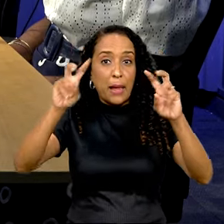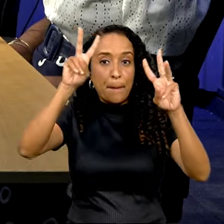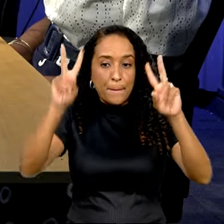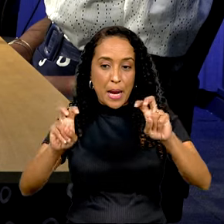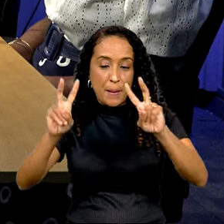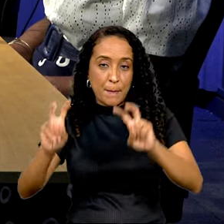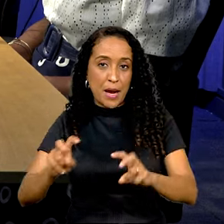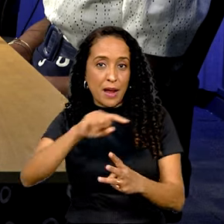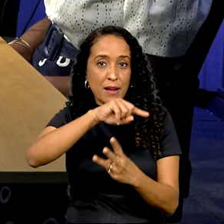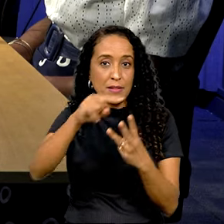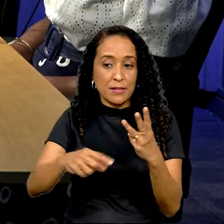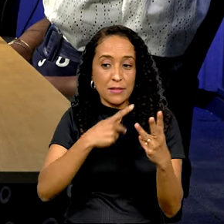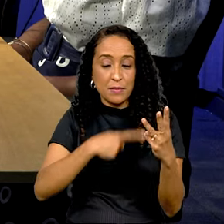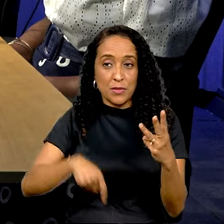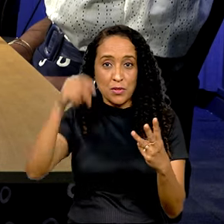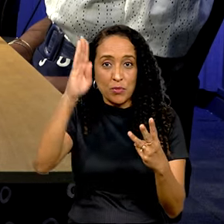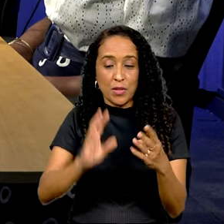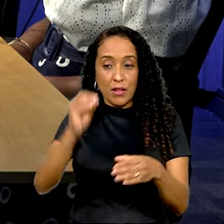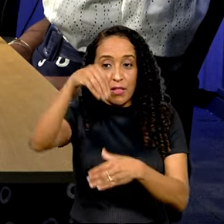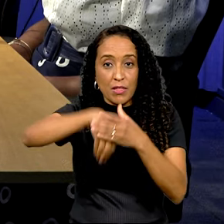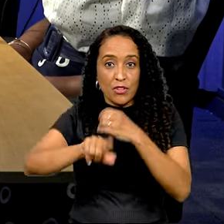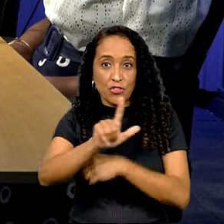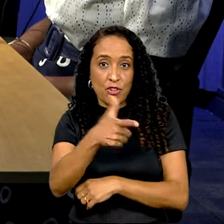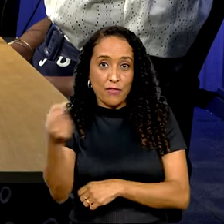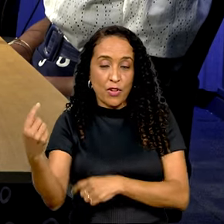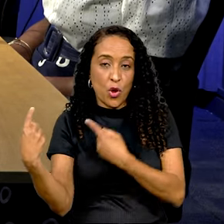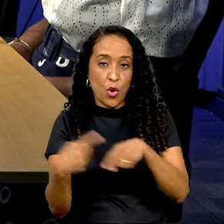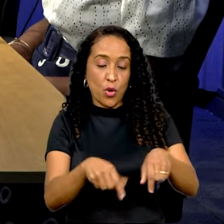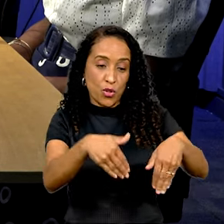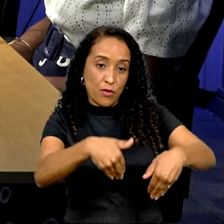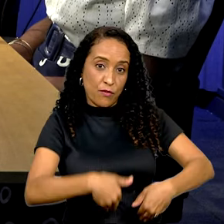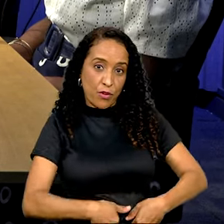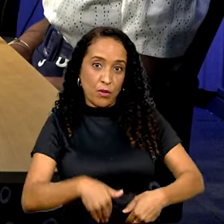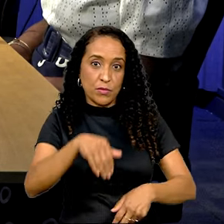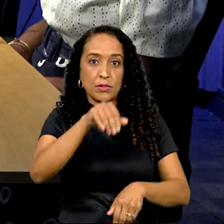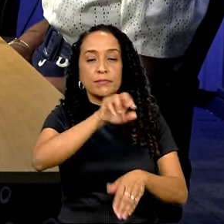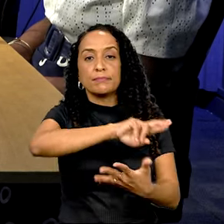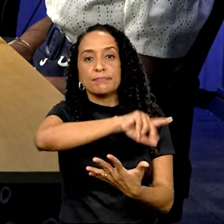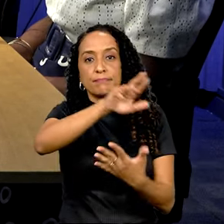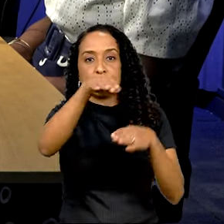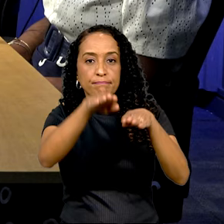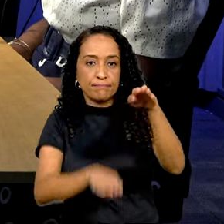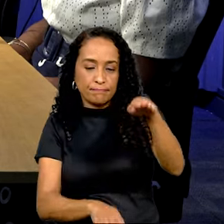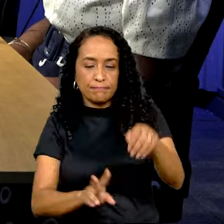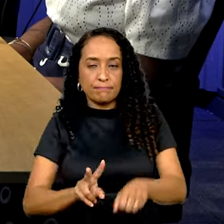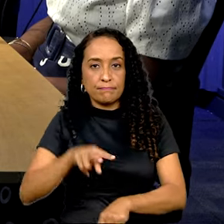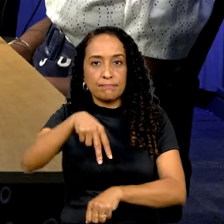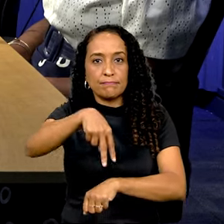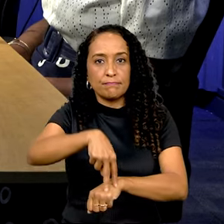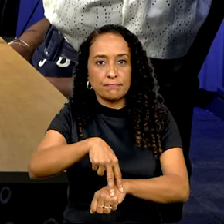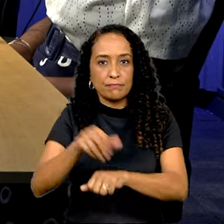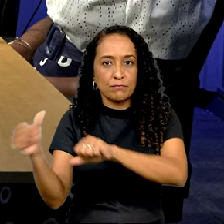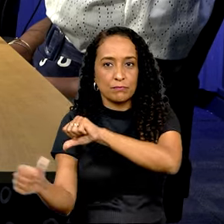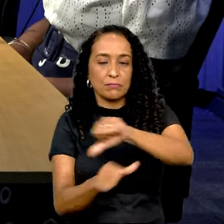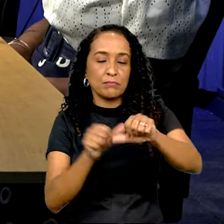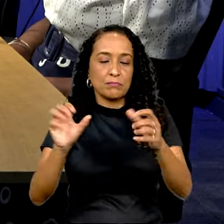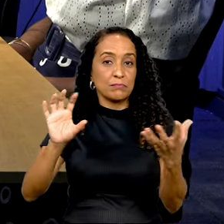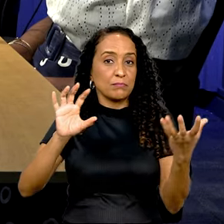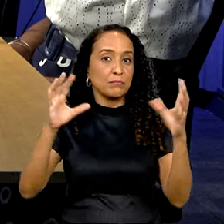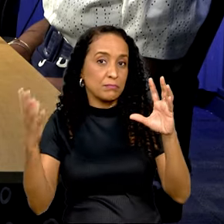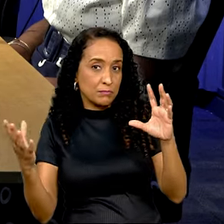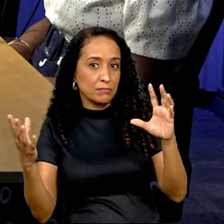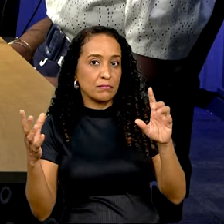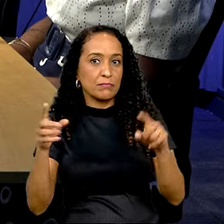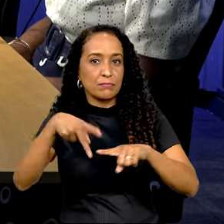centrais da presidência brasileira no G20 que são combate a fome e as desigualdades enfrentamento das mudanças